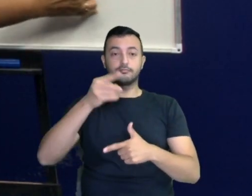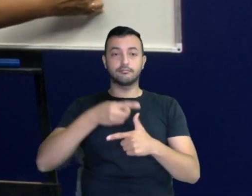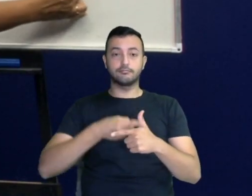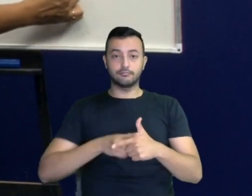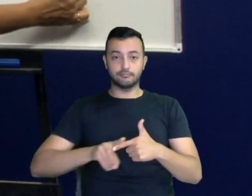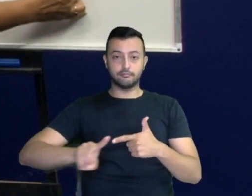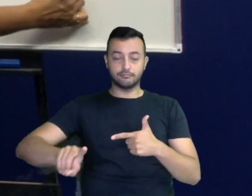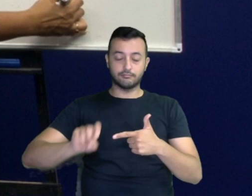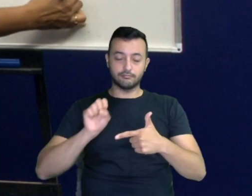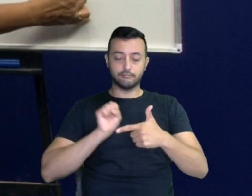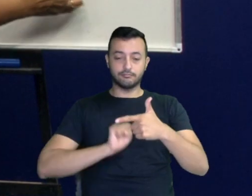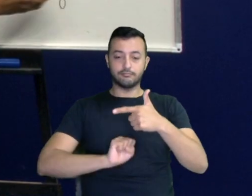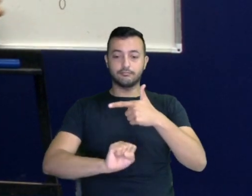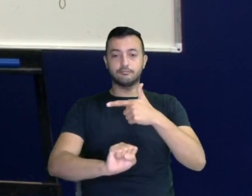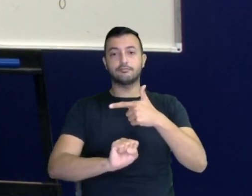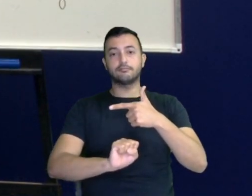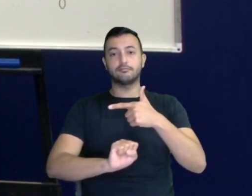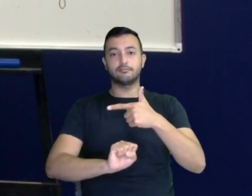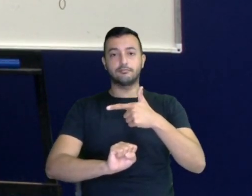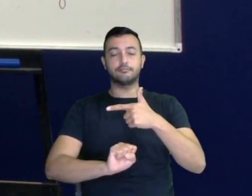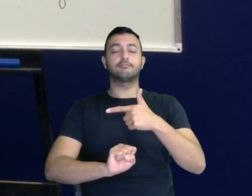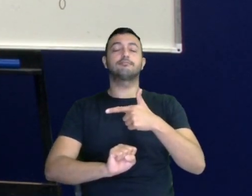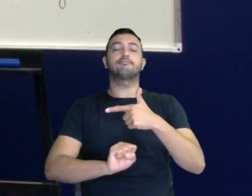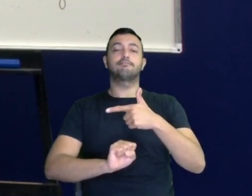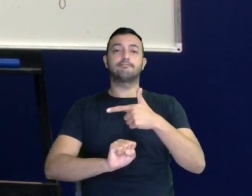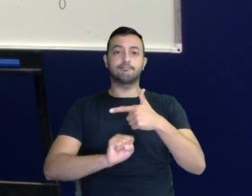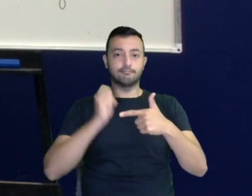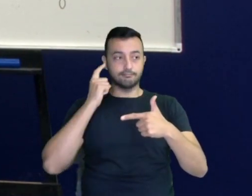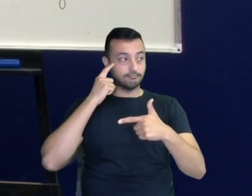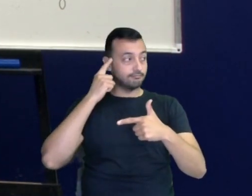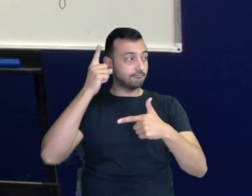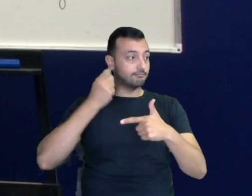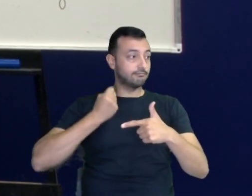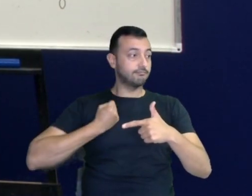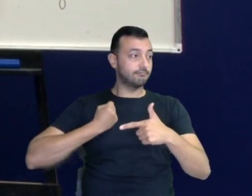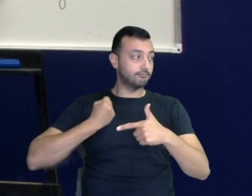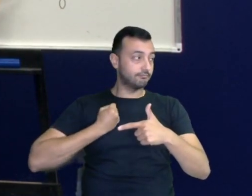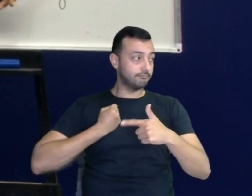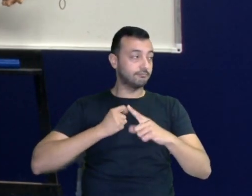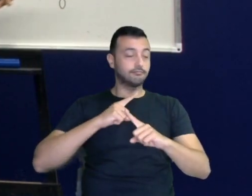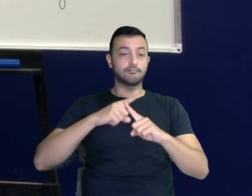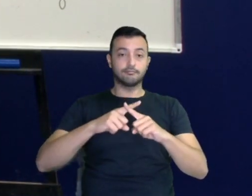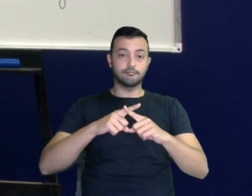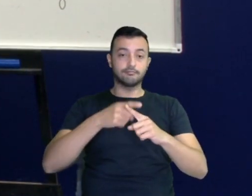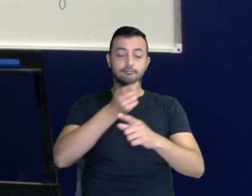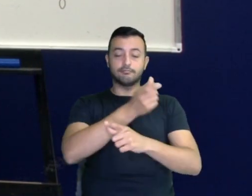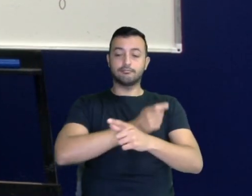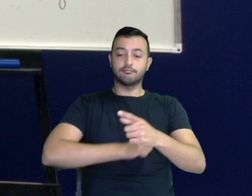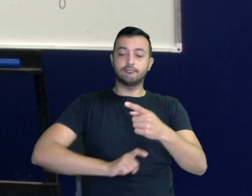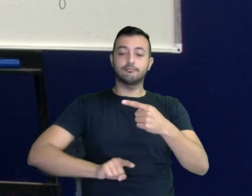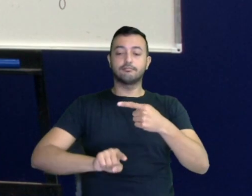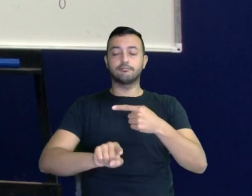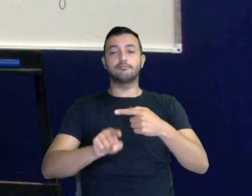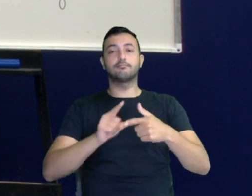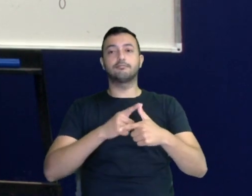540 dividido por 8. Lembra, o número que está multiplicando passa para o outro